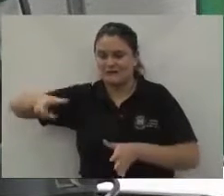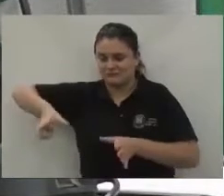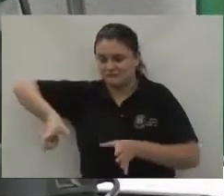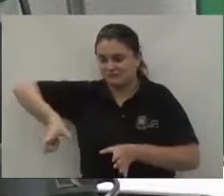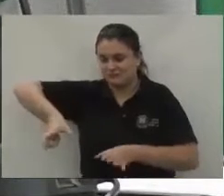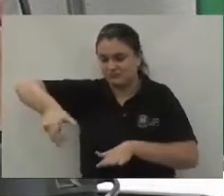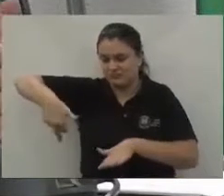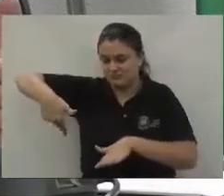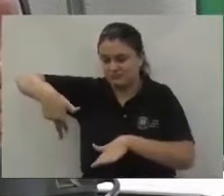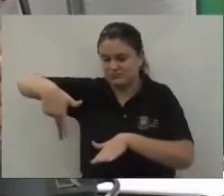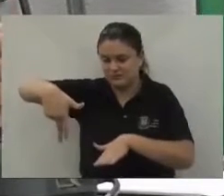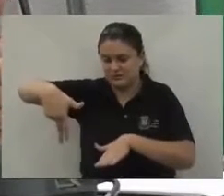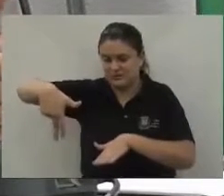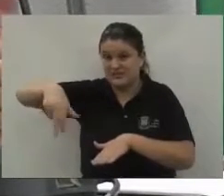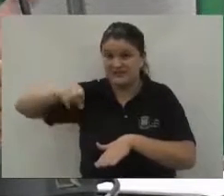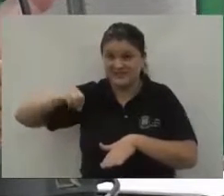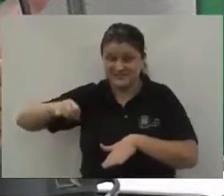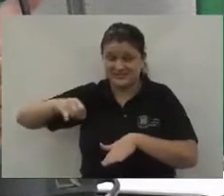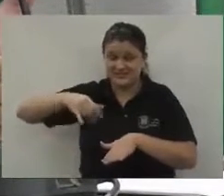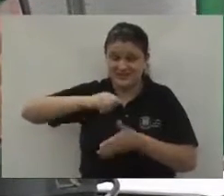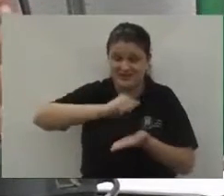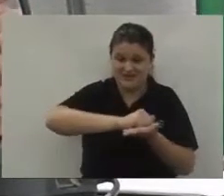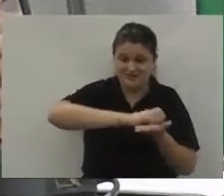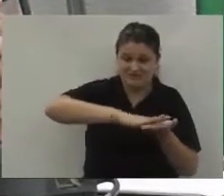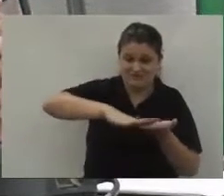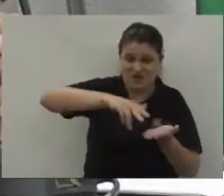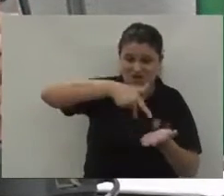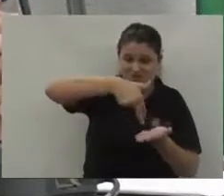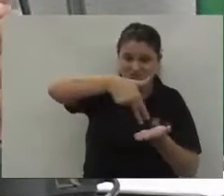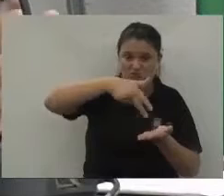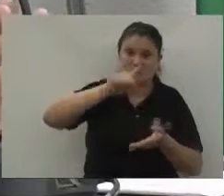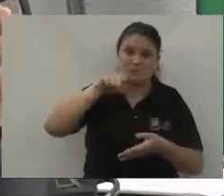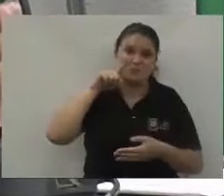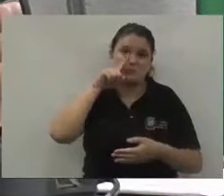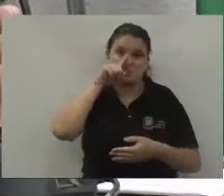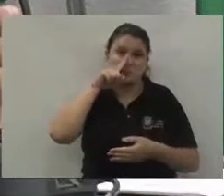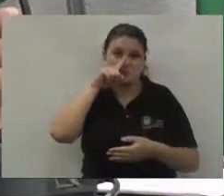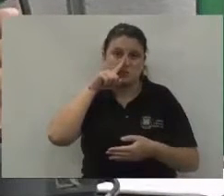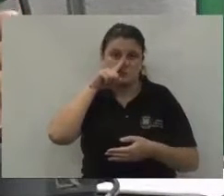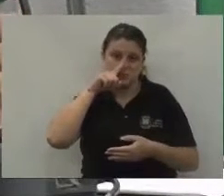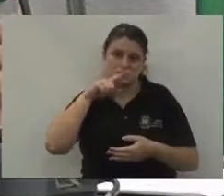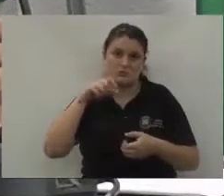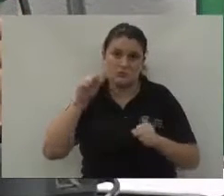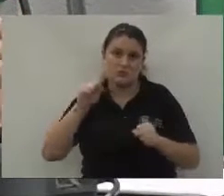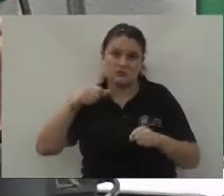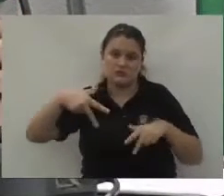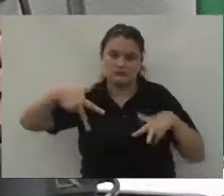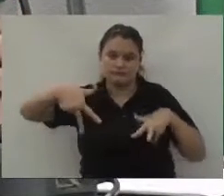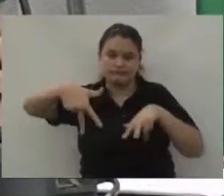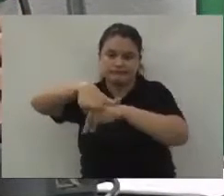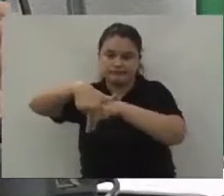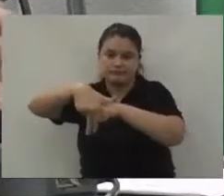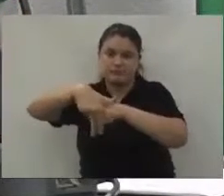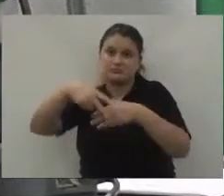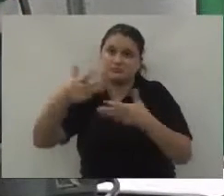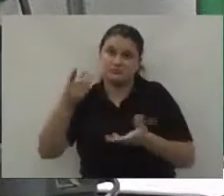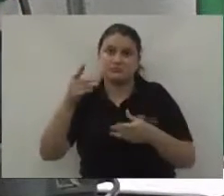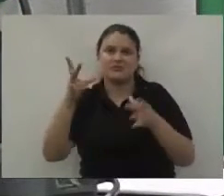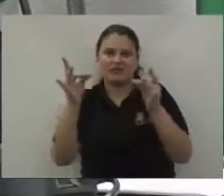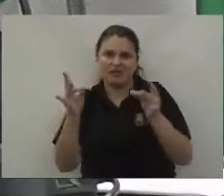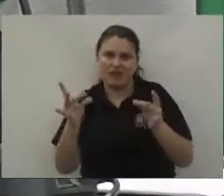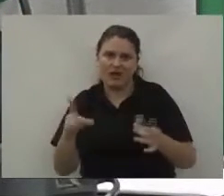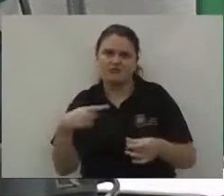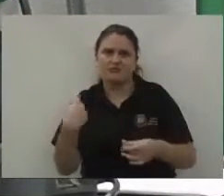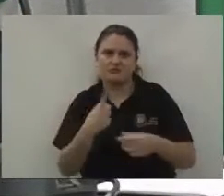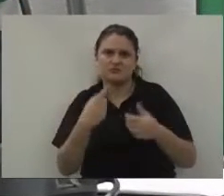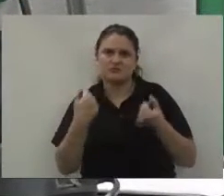cima, e se andar na pista de rolamento, ela corre o risco de ser atropelada. Então, são os detalhes que nós precisamos